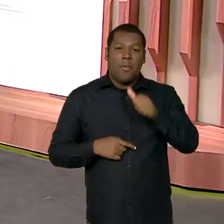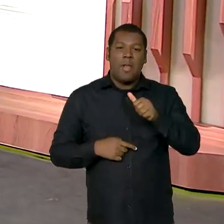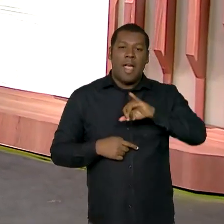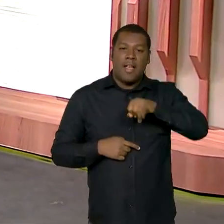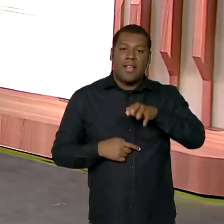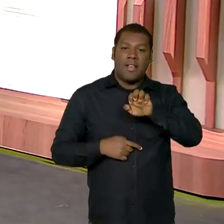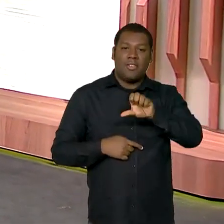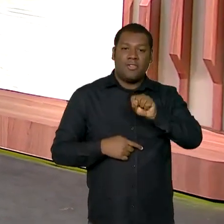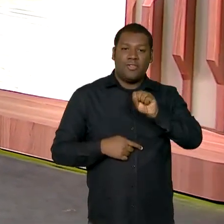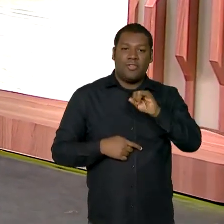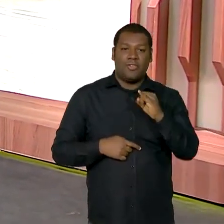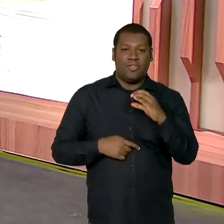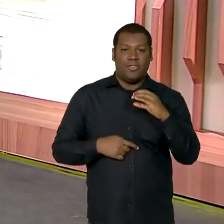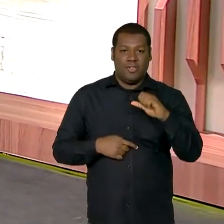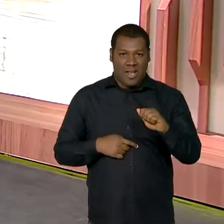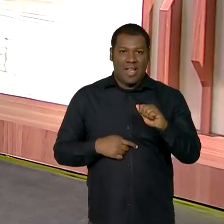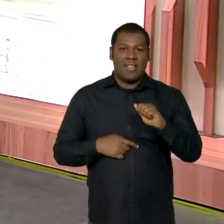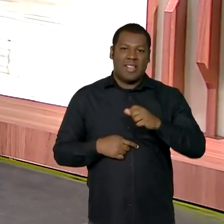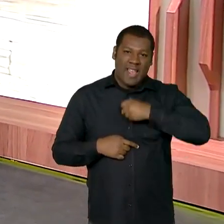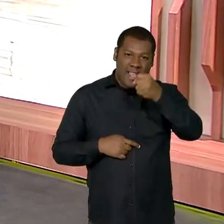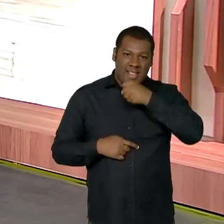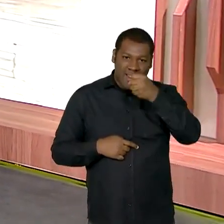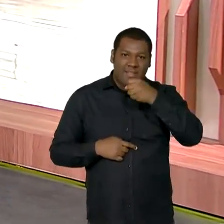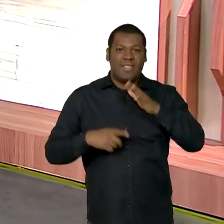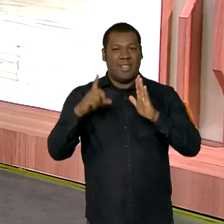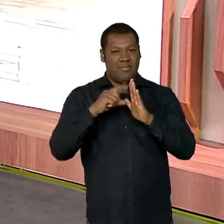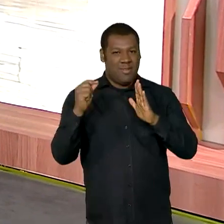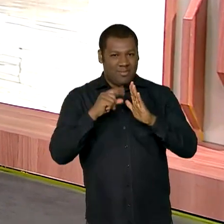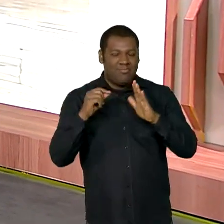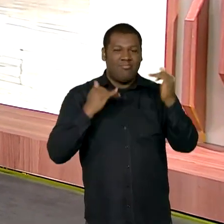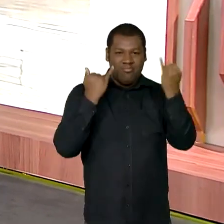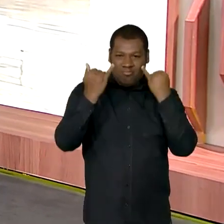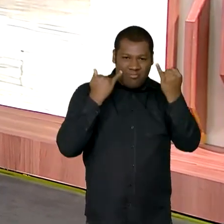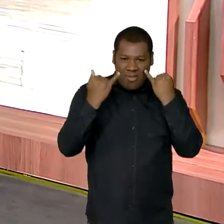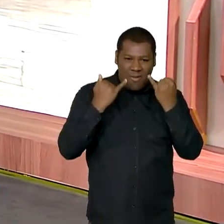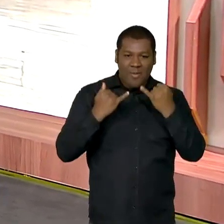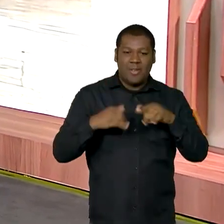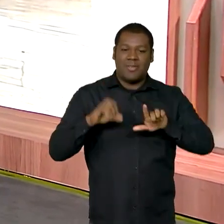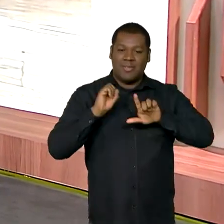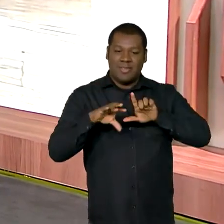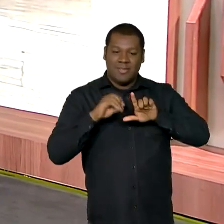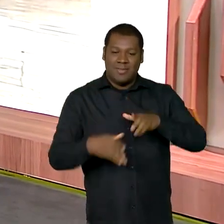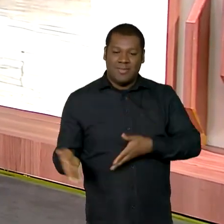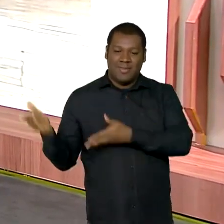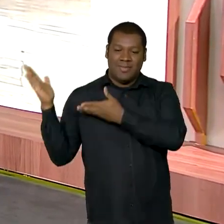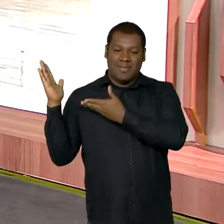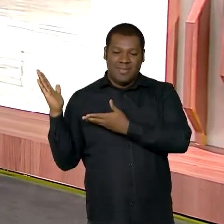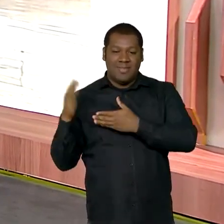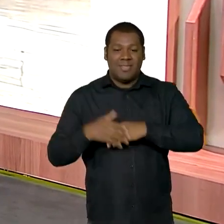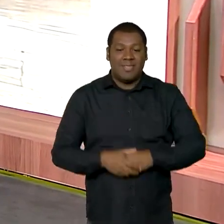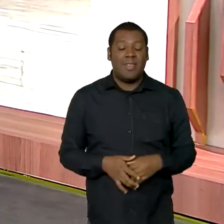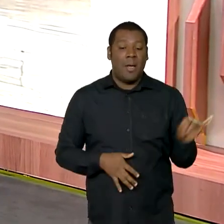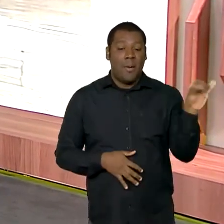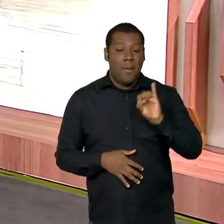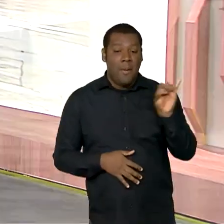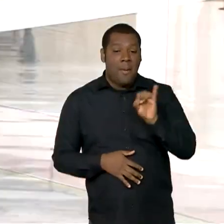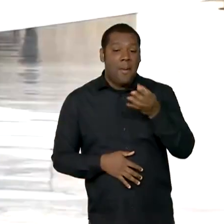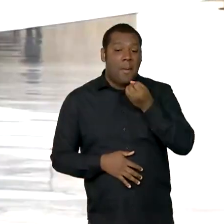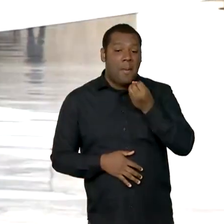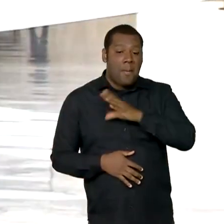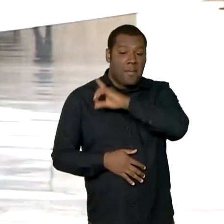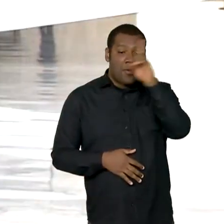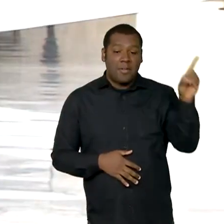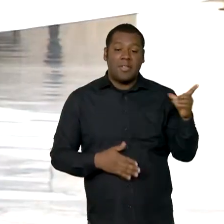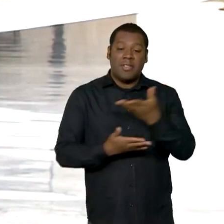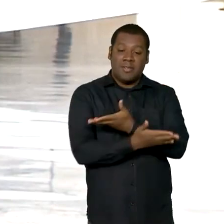está no Palácio do Planalto e tem as informações para a gente. Oi, Jéssica, bom dia para você. Oi, Roberto. Bom dia para você também. Bom dia para você que